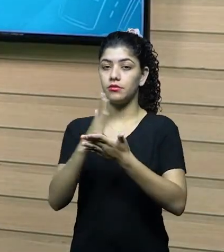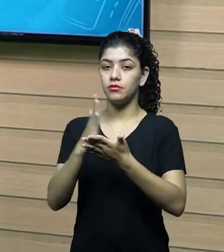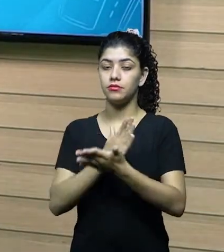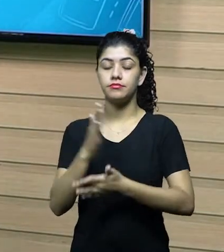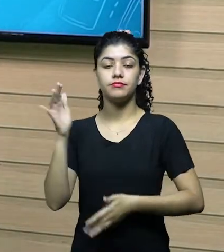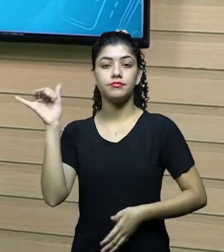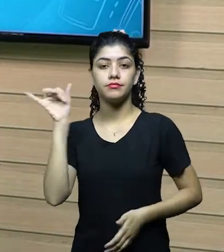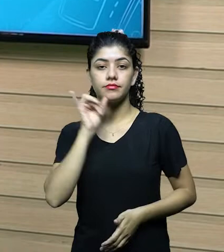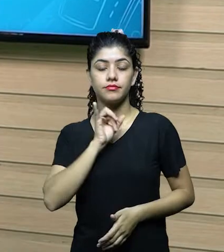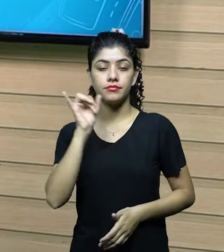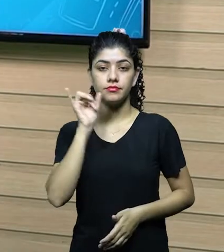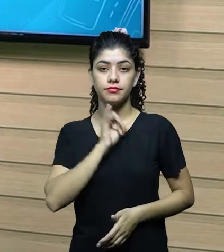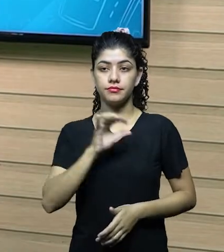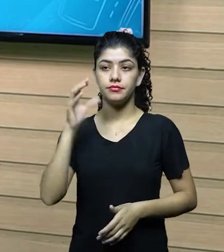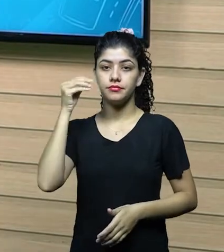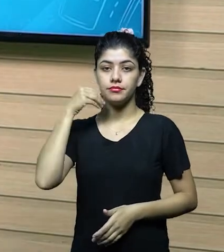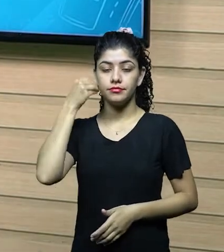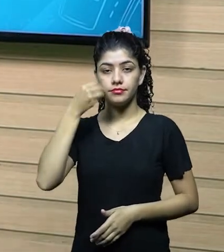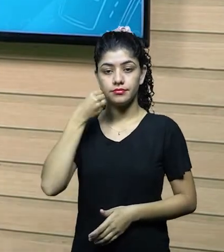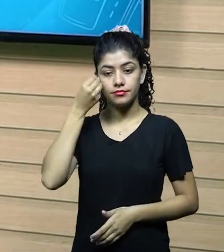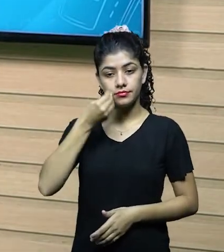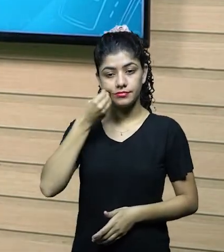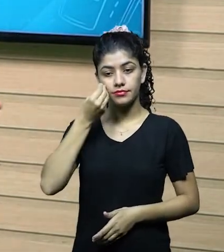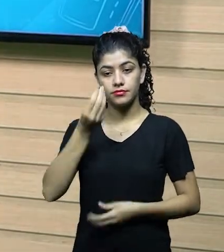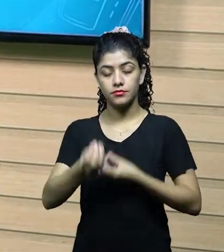exemplos práticos, né, de como